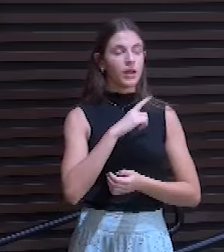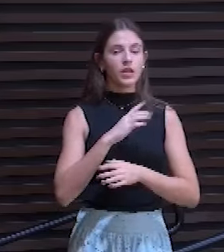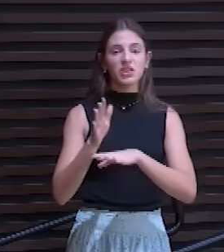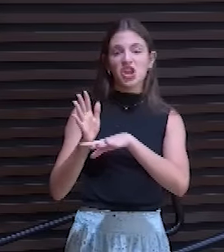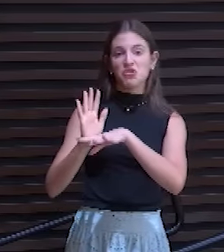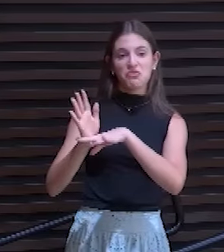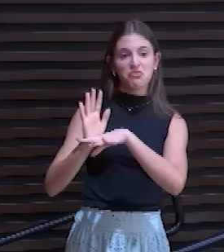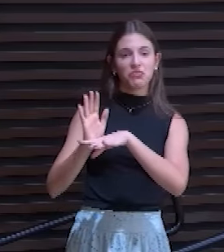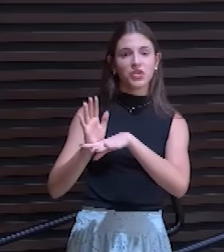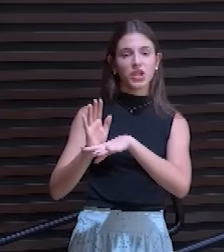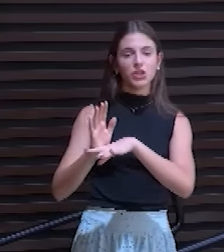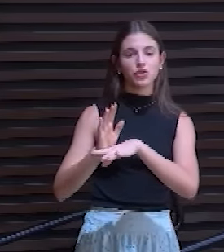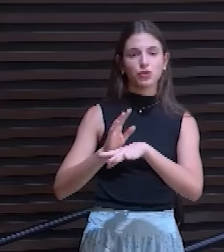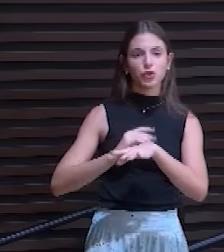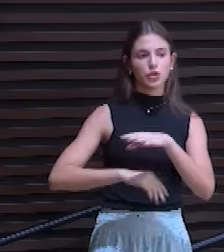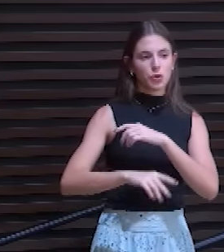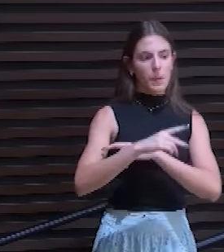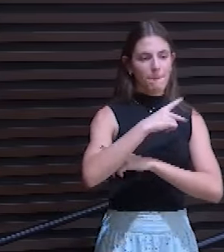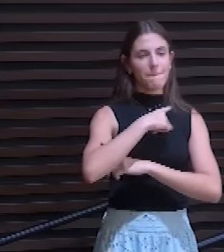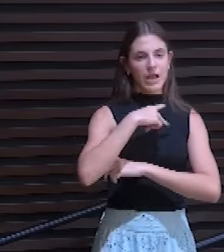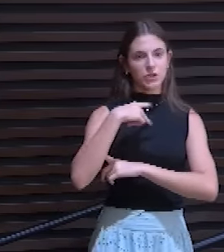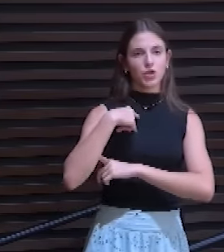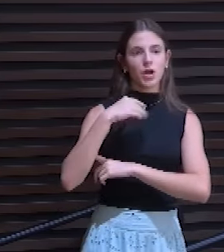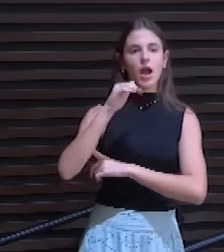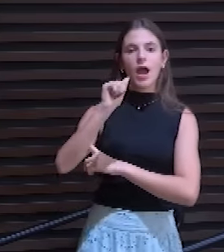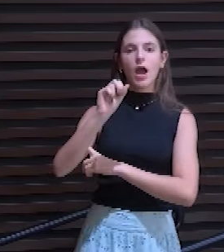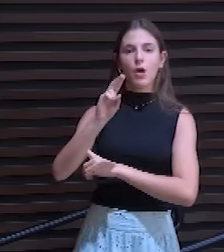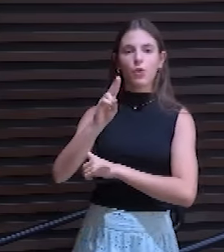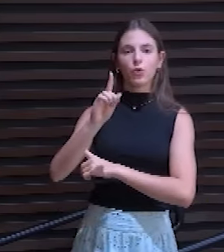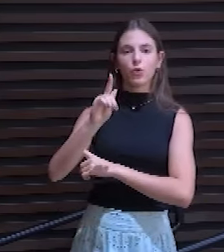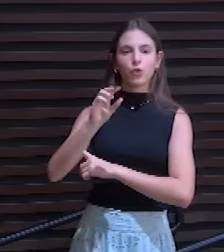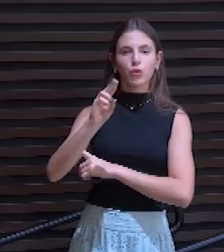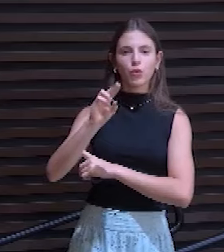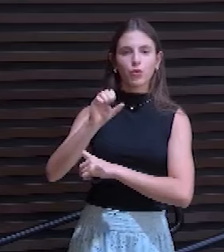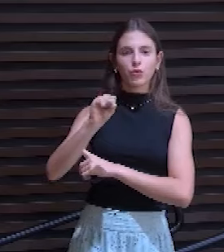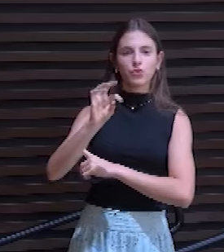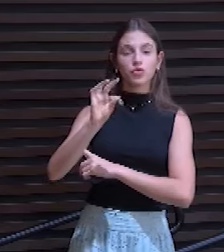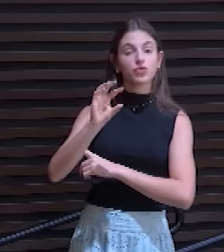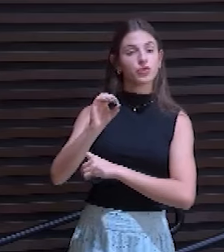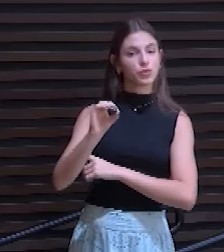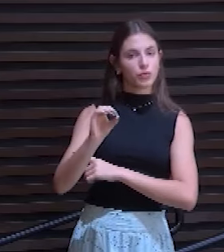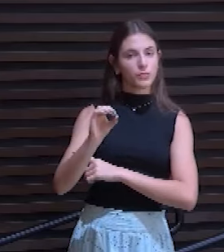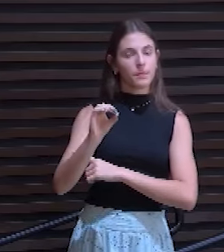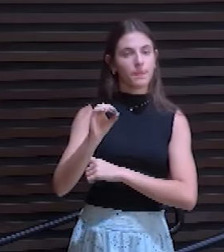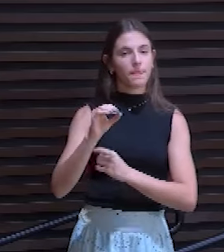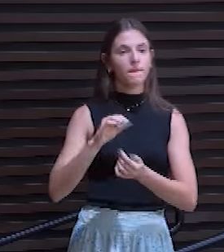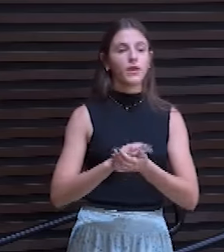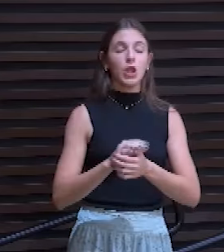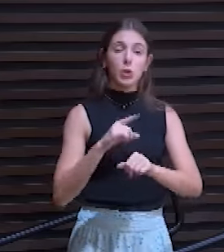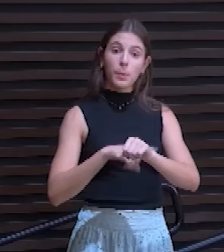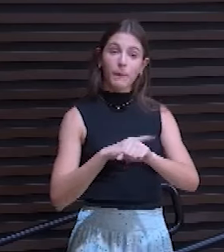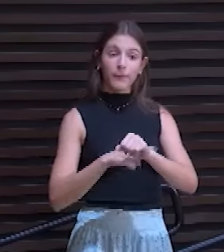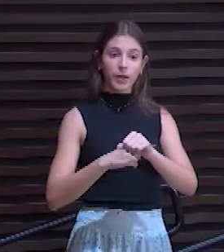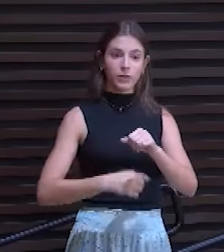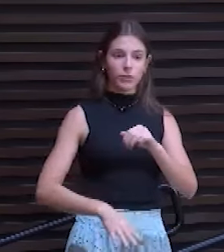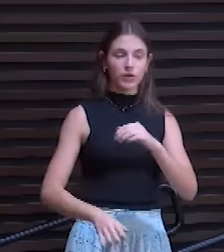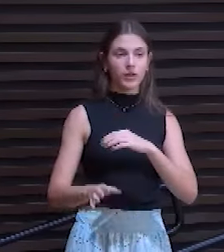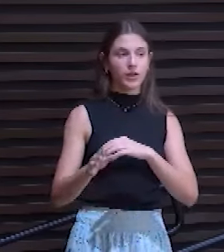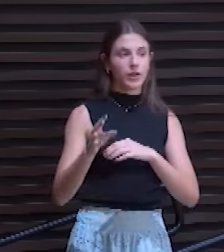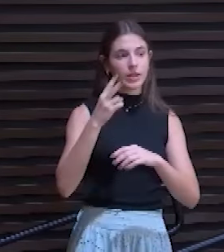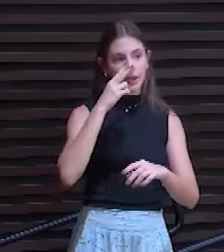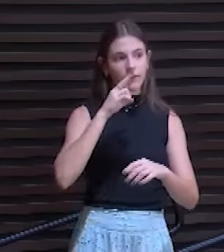na internet, e eu passei por ele ontem, quando ele está fazendo uma entrevista, e ele fala para o entrevistador